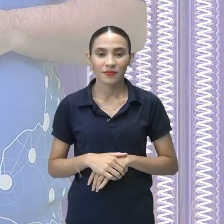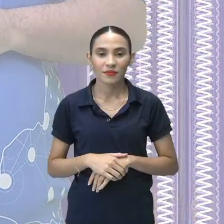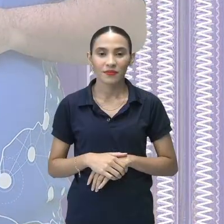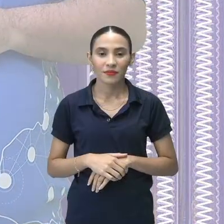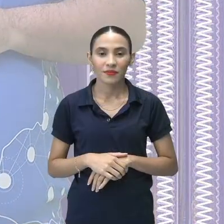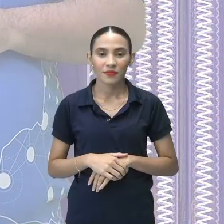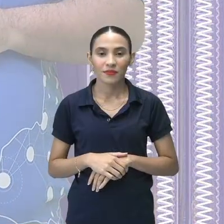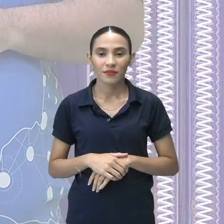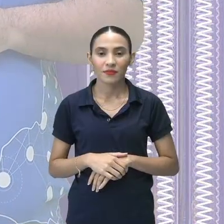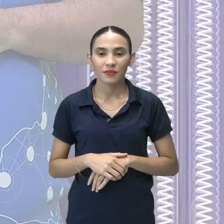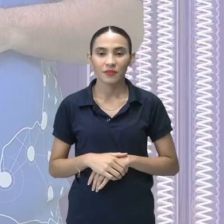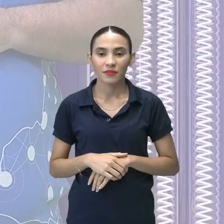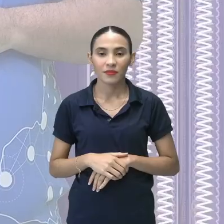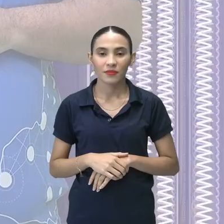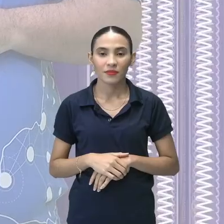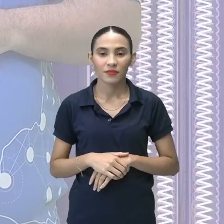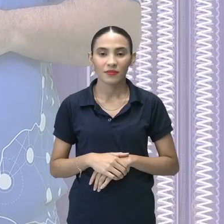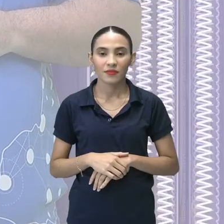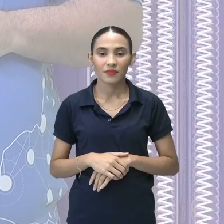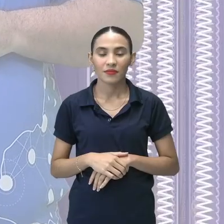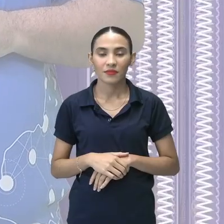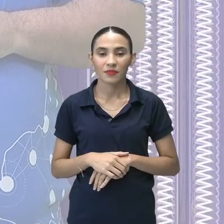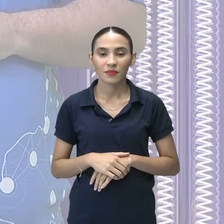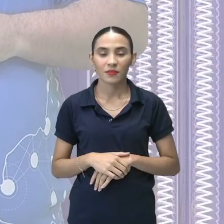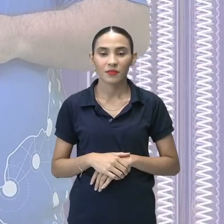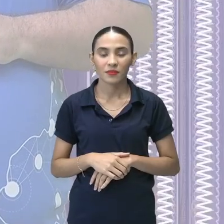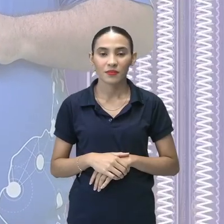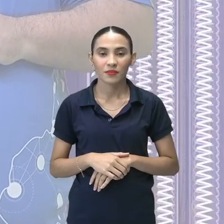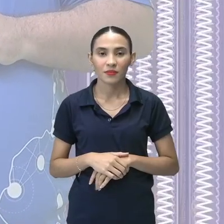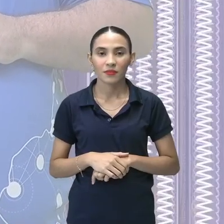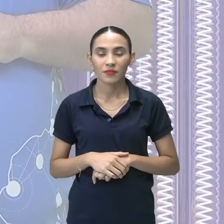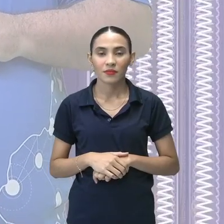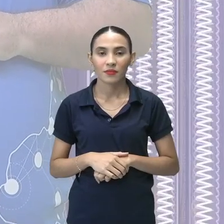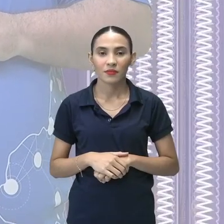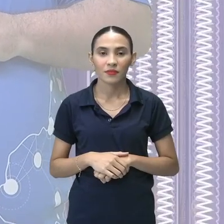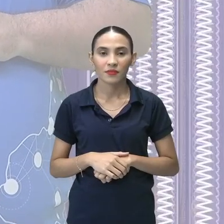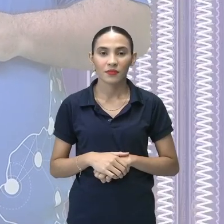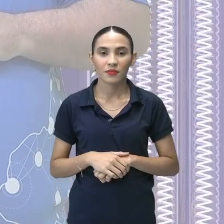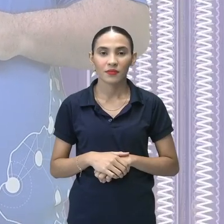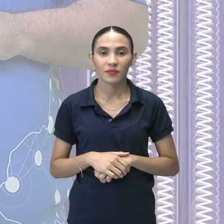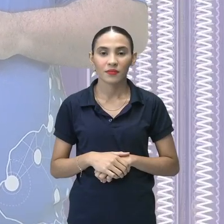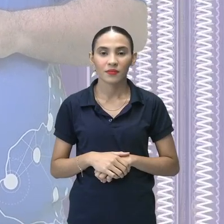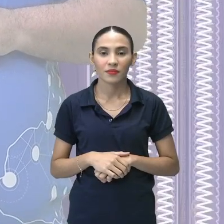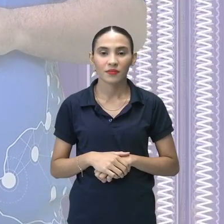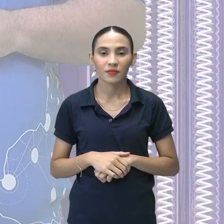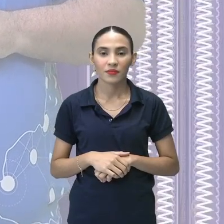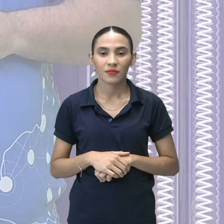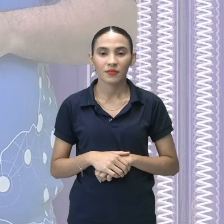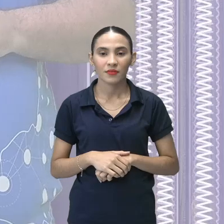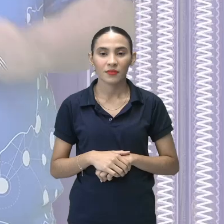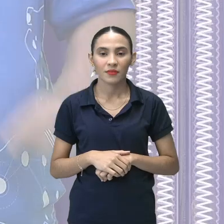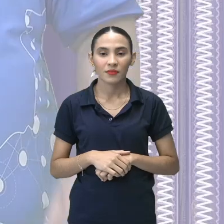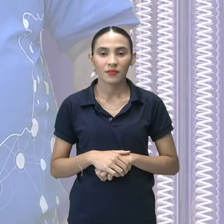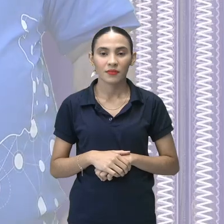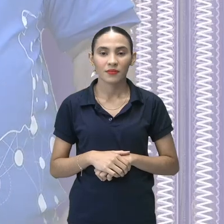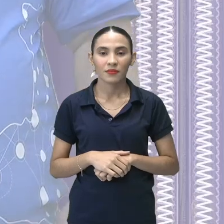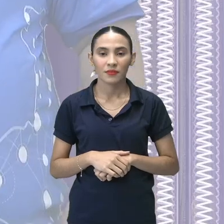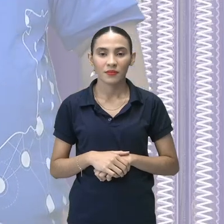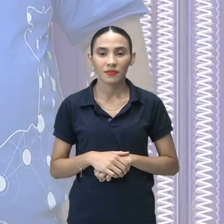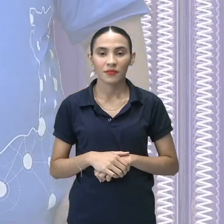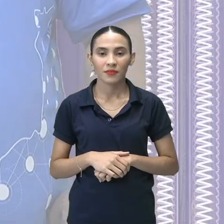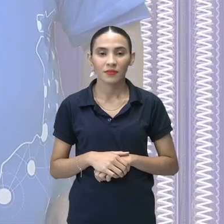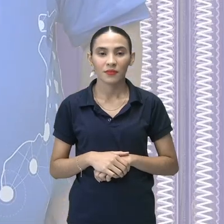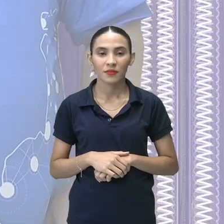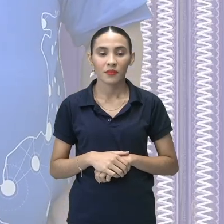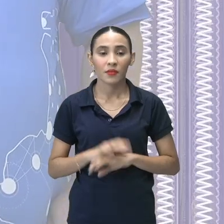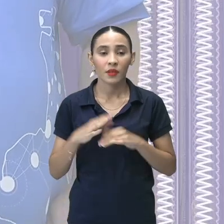Pensar em alguns problemas éticos da nossa sociedade, na nossa atualidade, requer fazer algumas perguntas